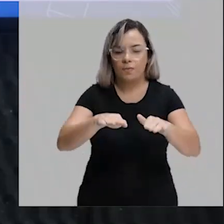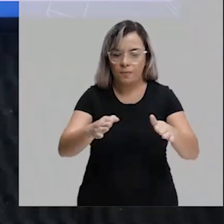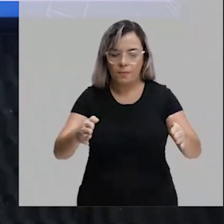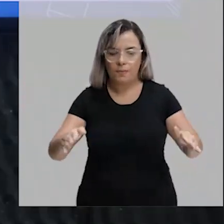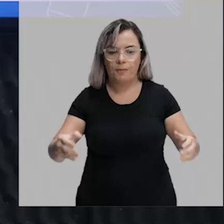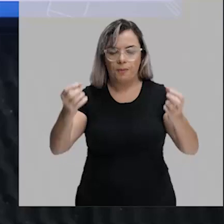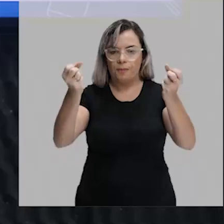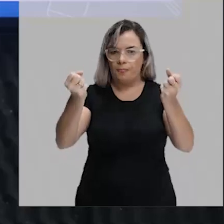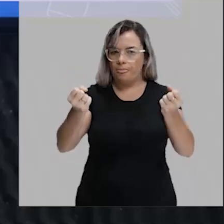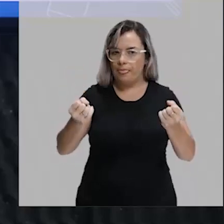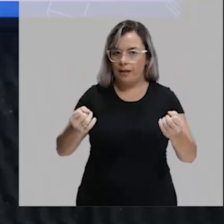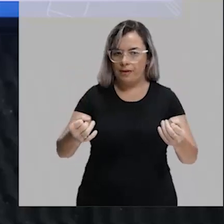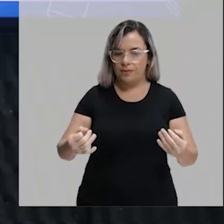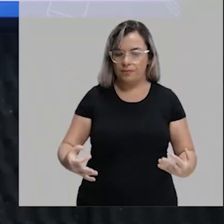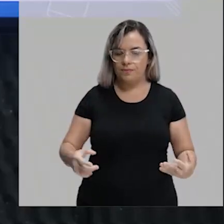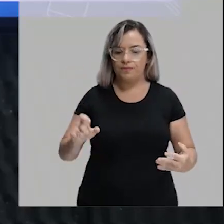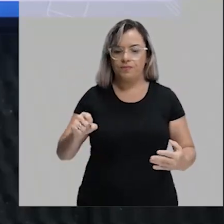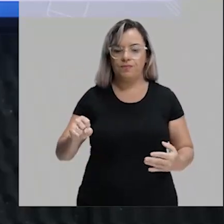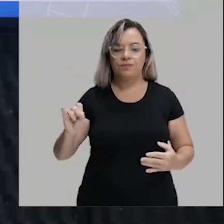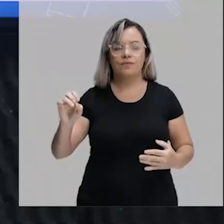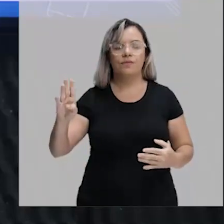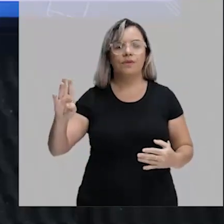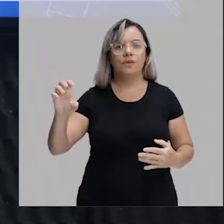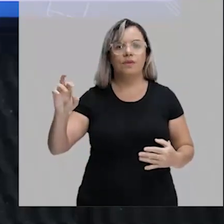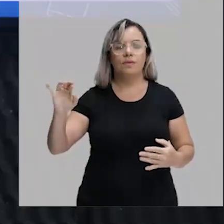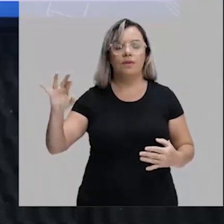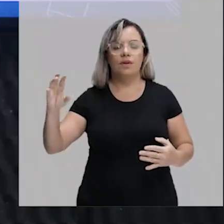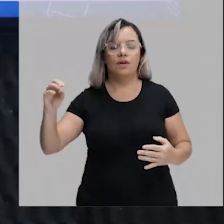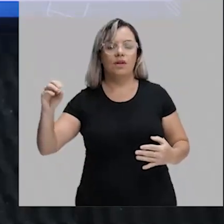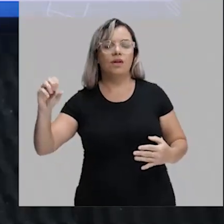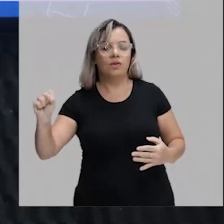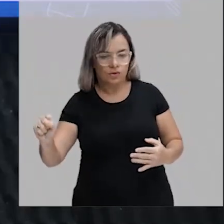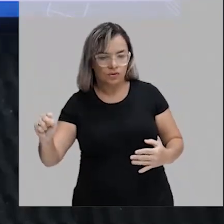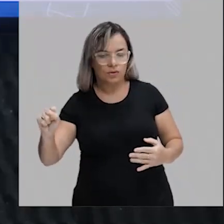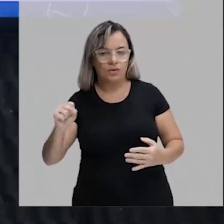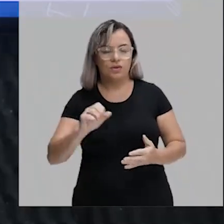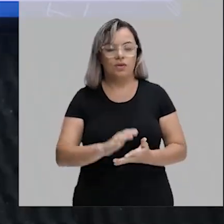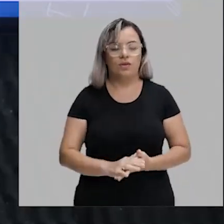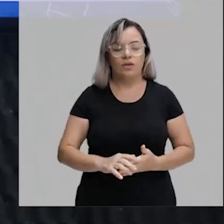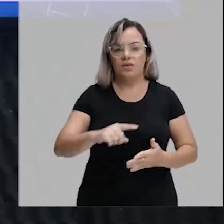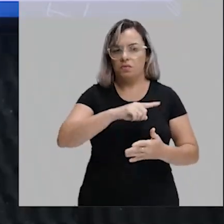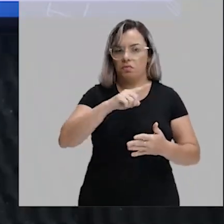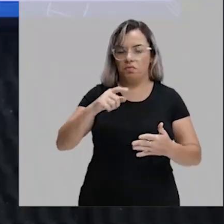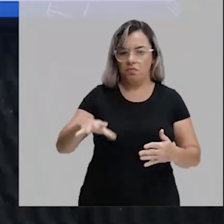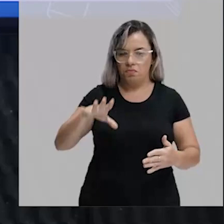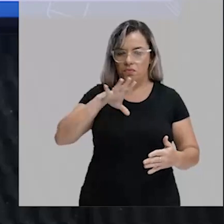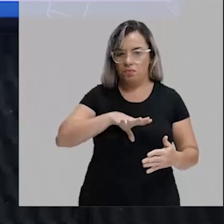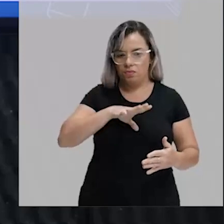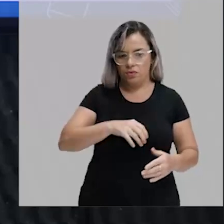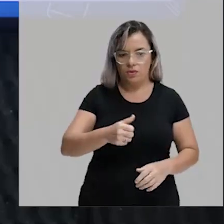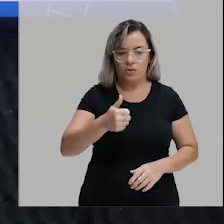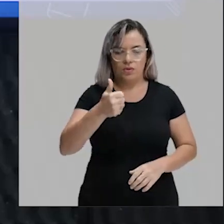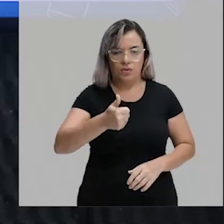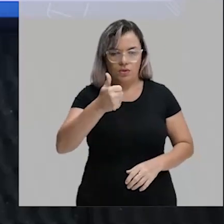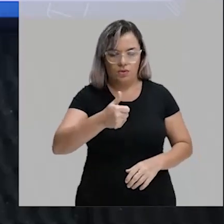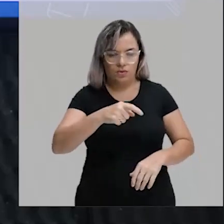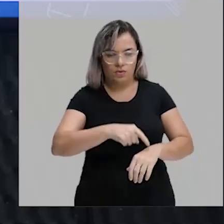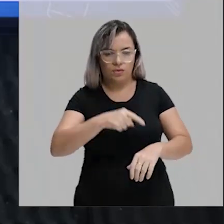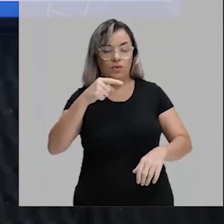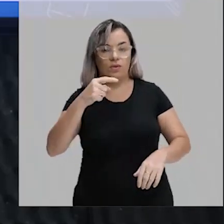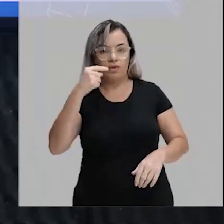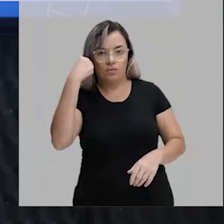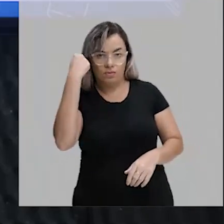esse expansionismo ibérico, esse expansionismo ultramarino ibérico, português, no primeiro momento